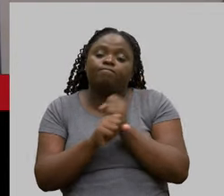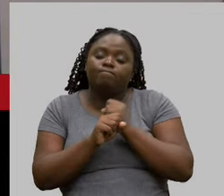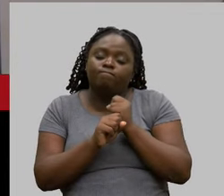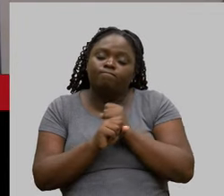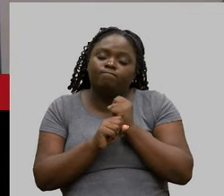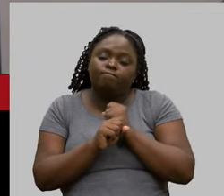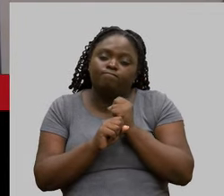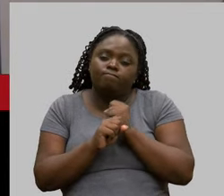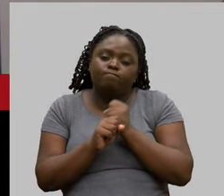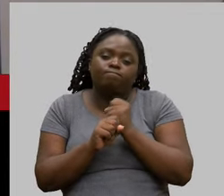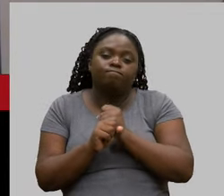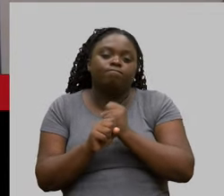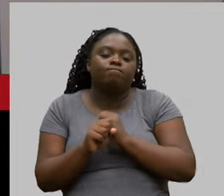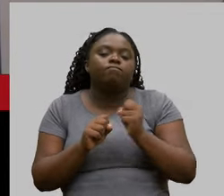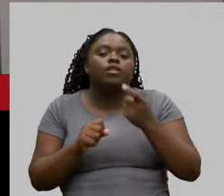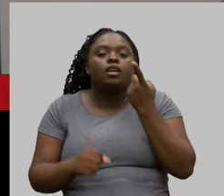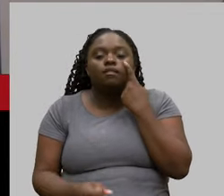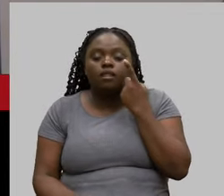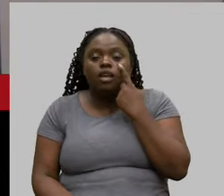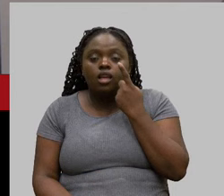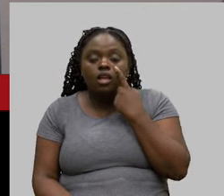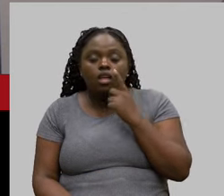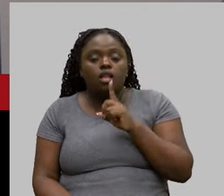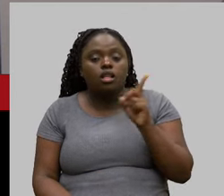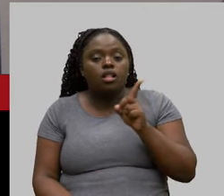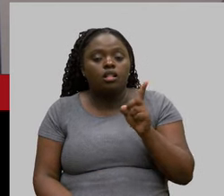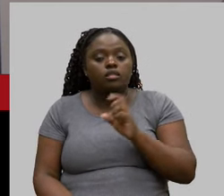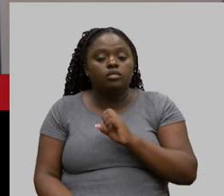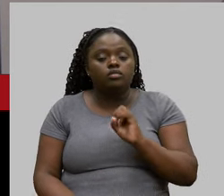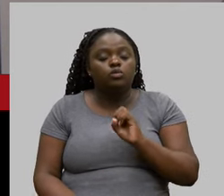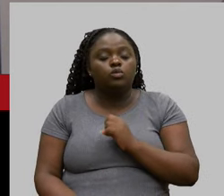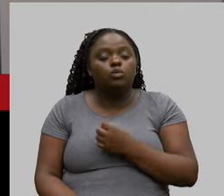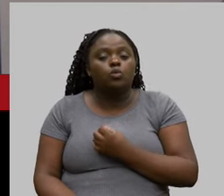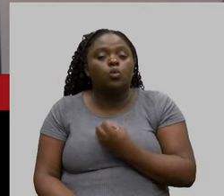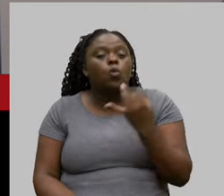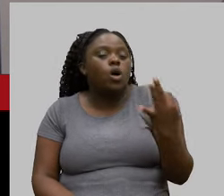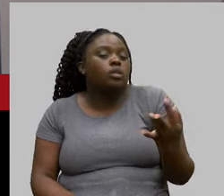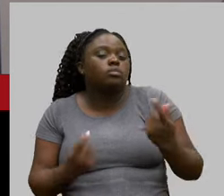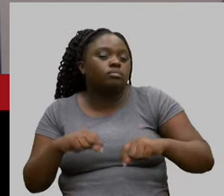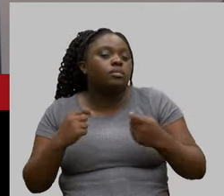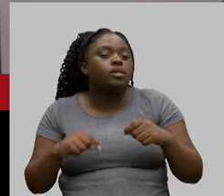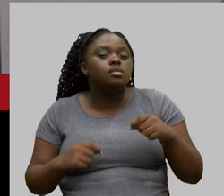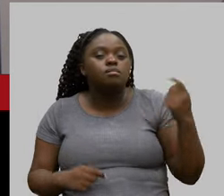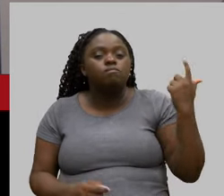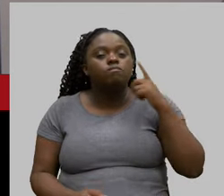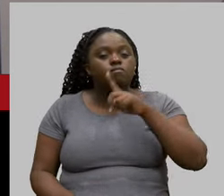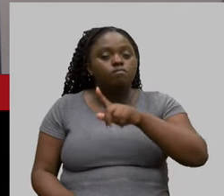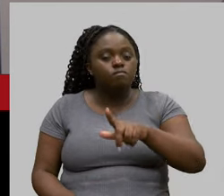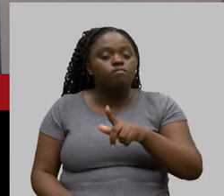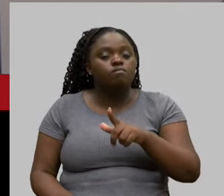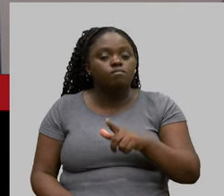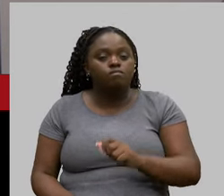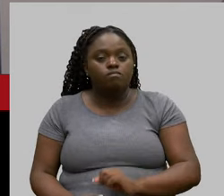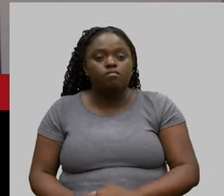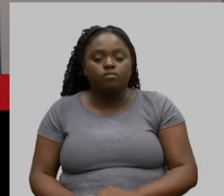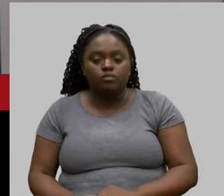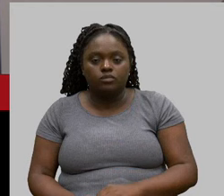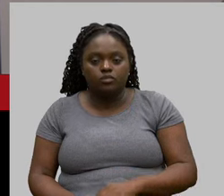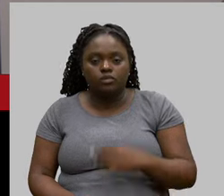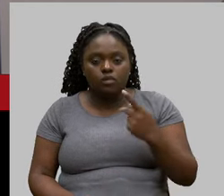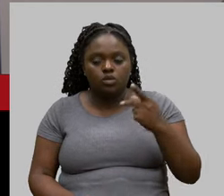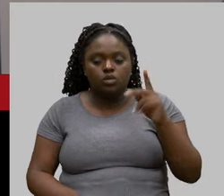atuarial e verificar o a contribuição necessária para a sanidade do seu